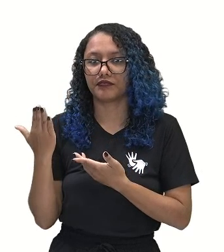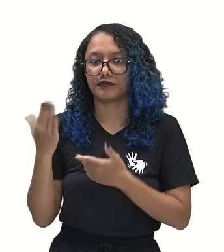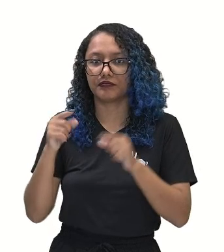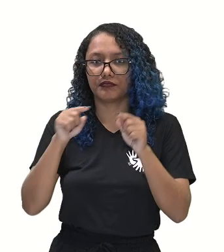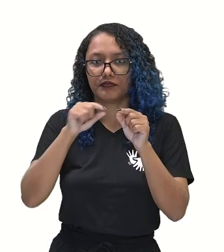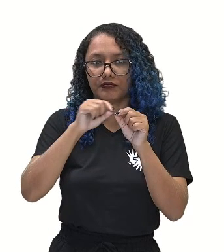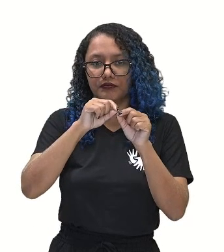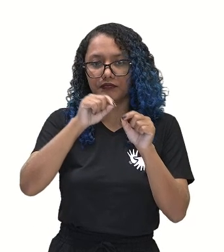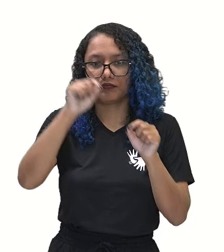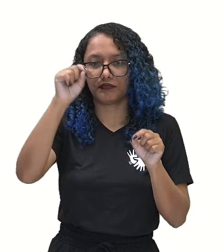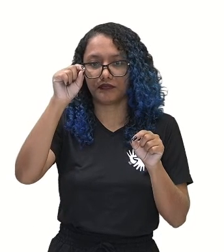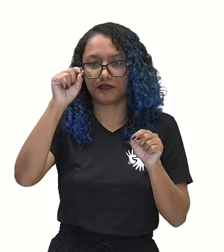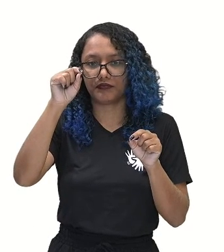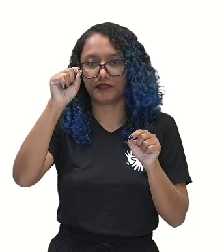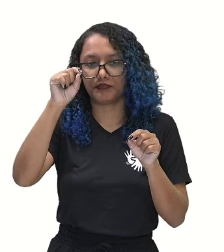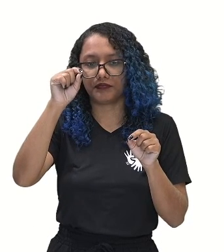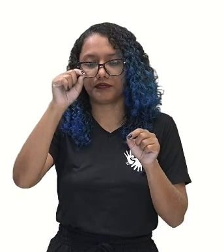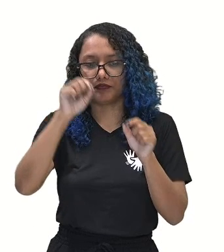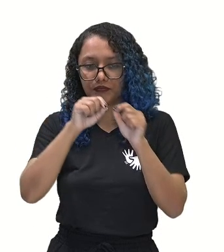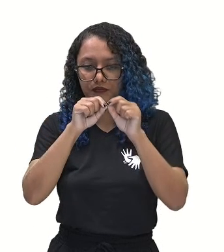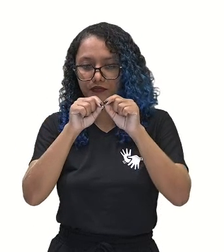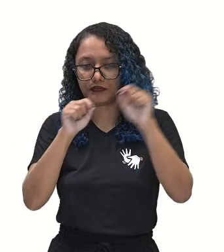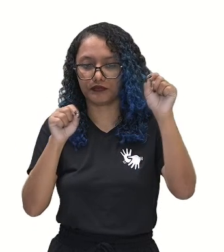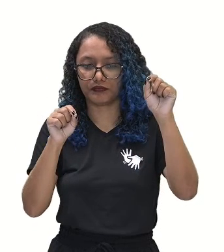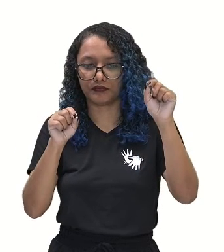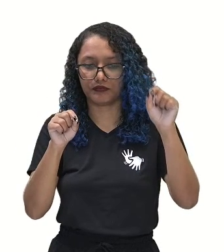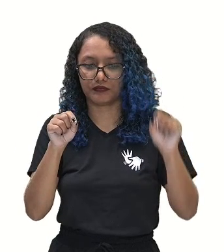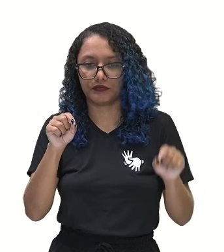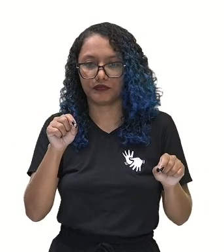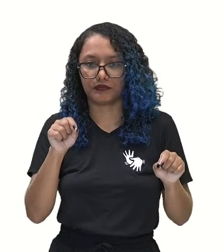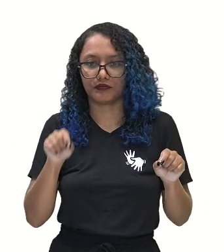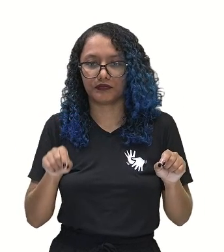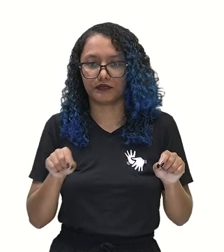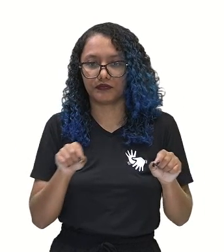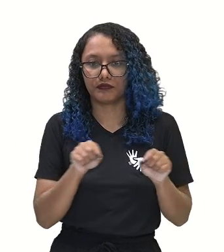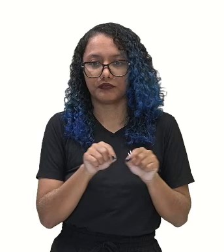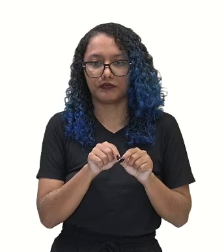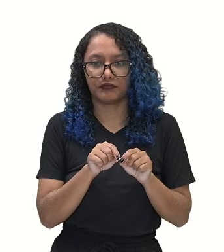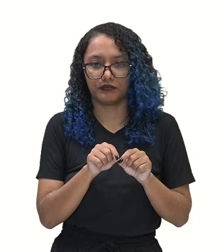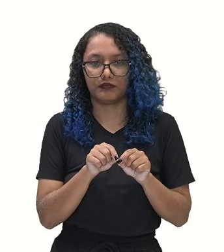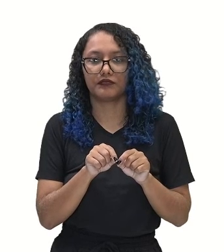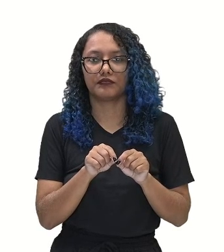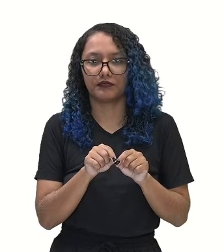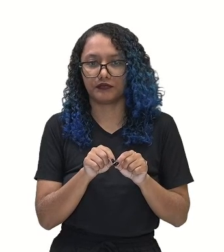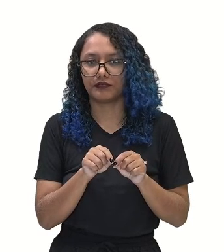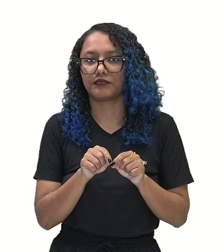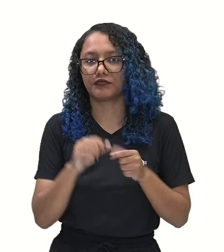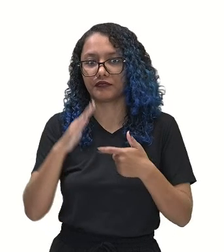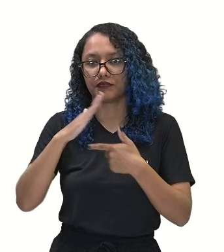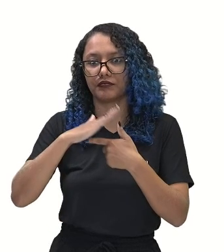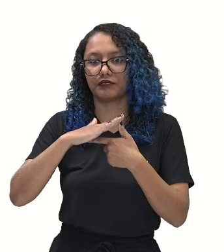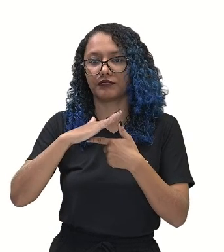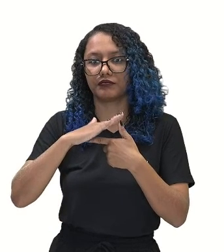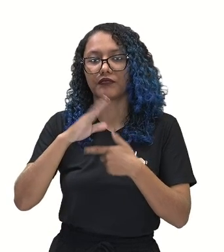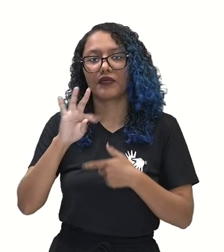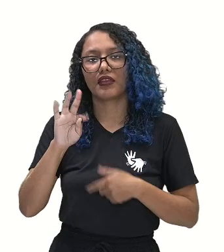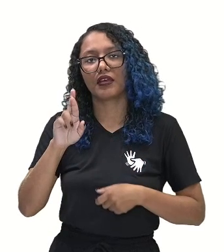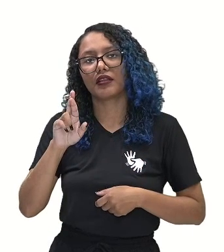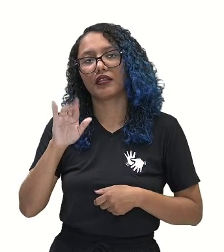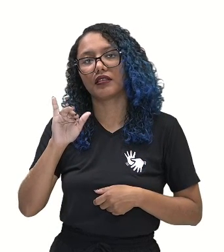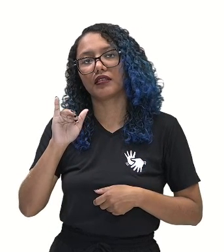gente tem um triângulo retângulo, tá certo? E aí, com esse triângulo retângulo, o que